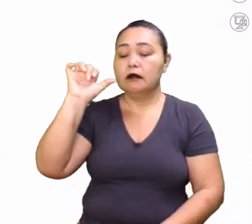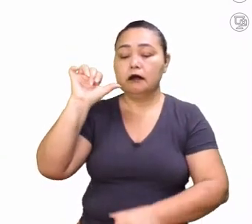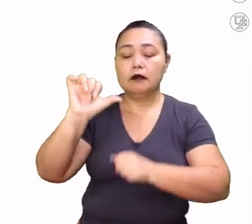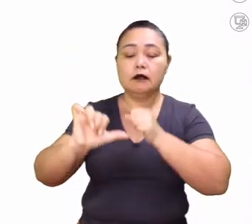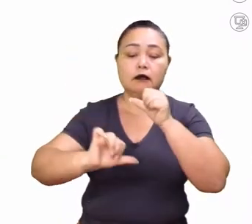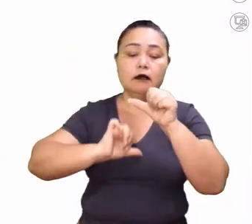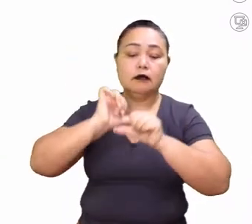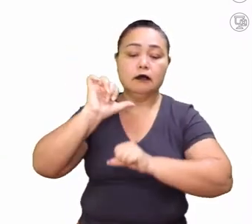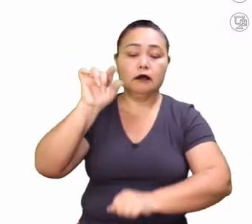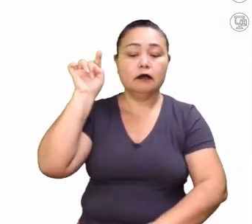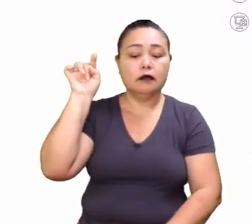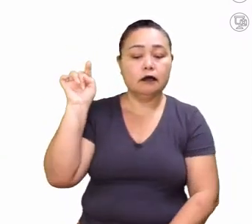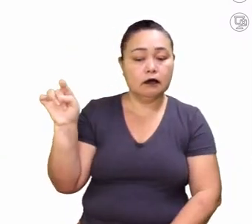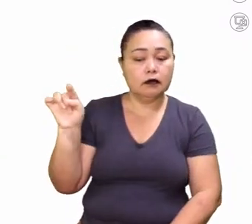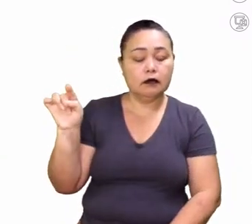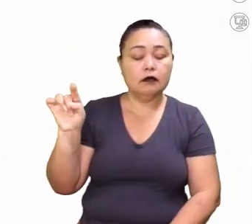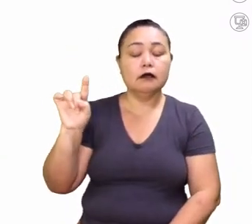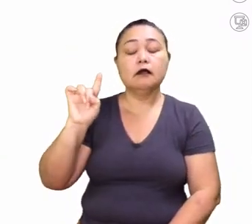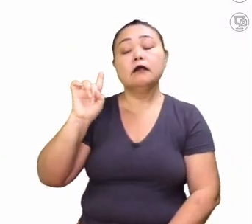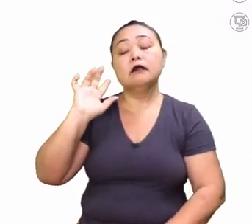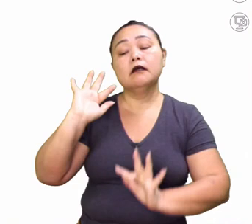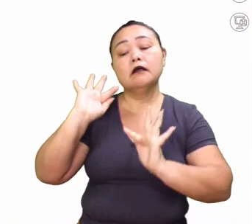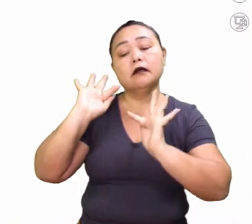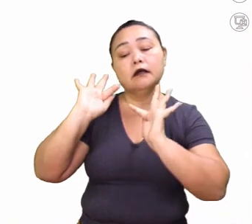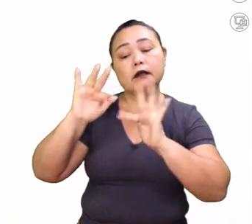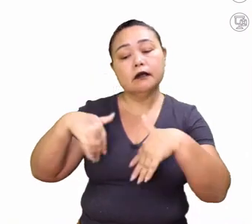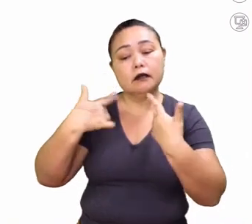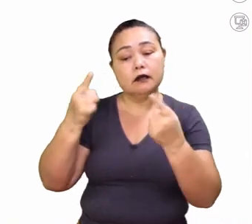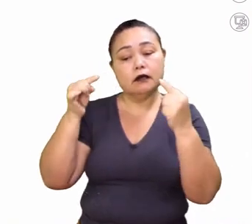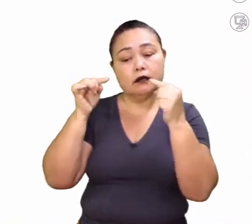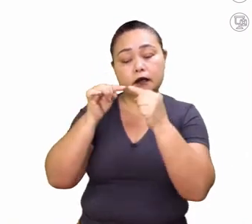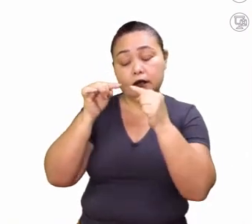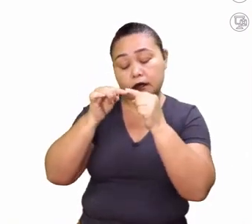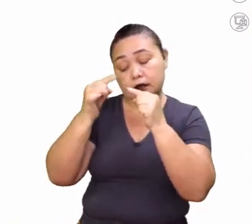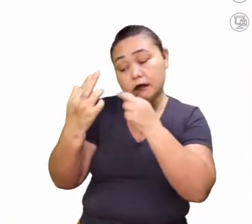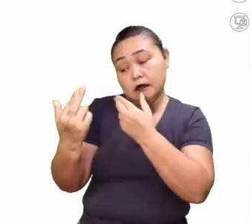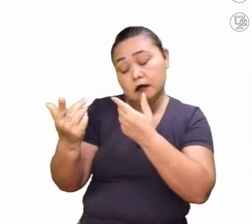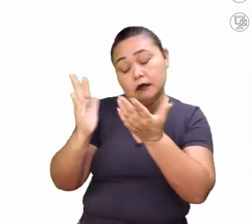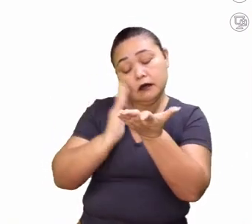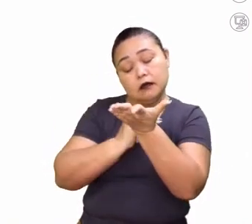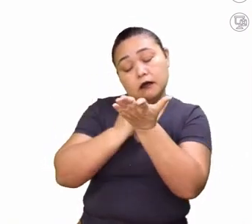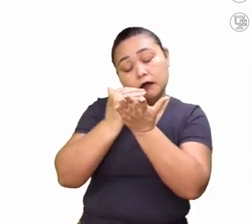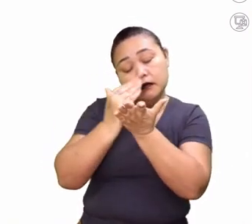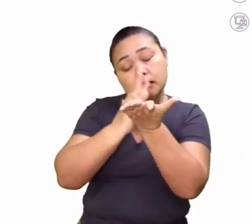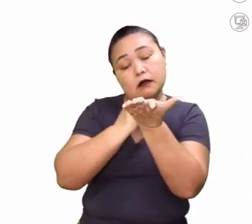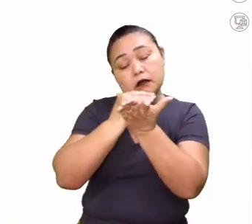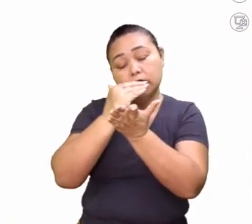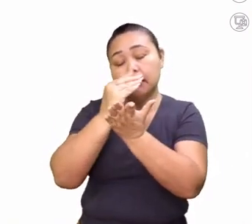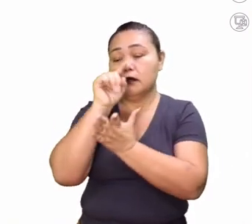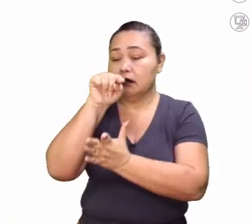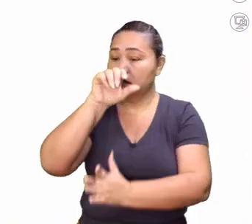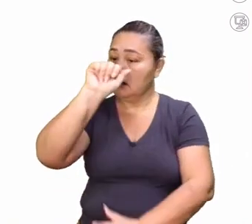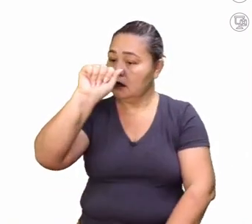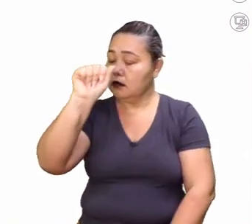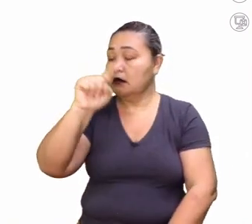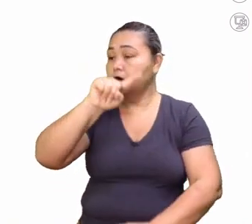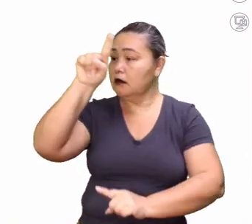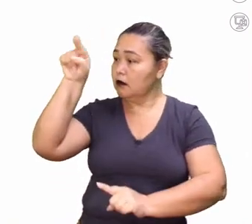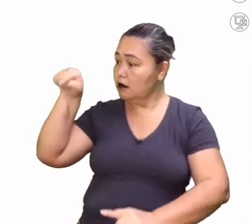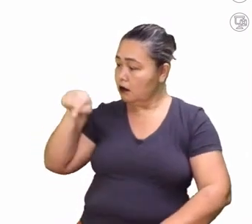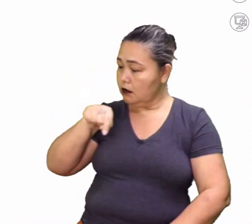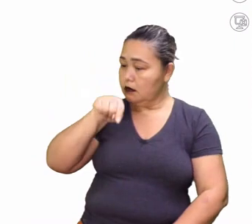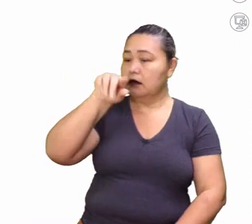dessa Portanto o estado final coincide com o estado Inicial se começou no ponto a vai terminar no ponto